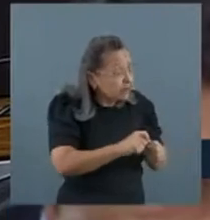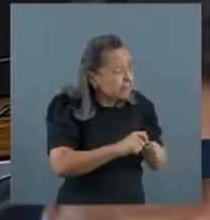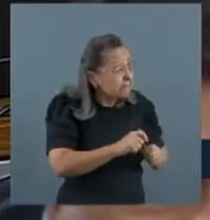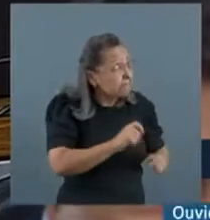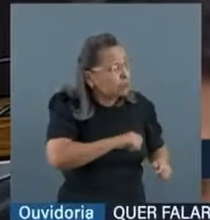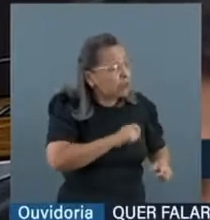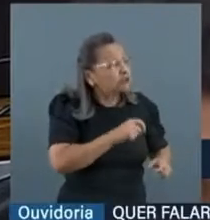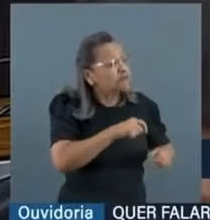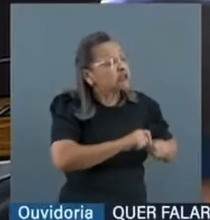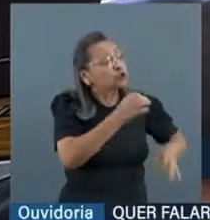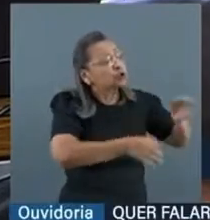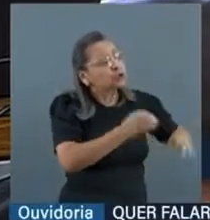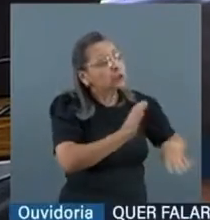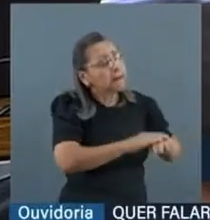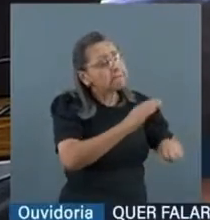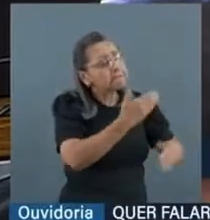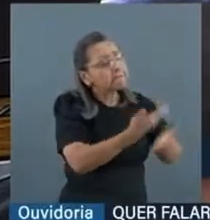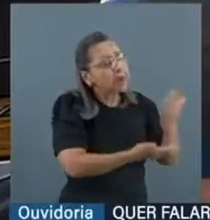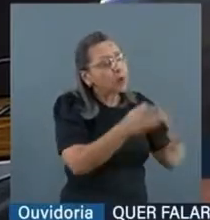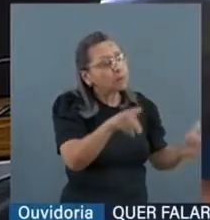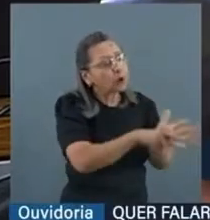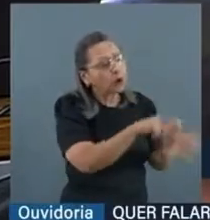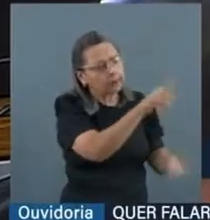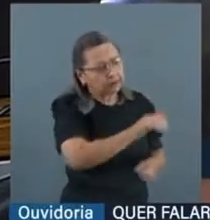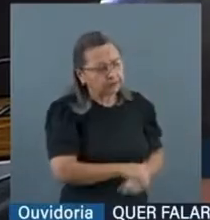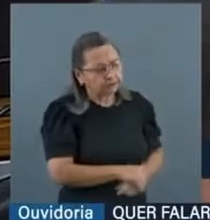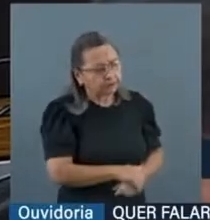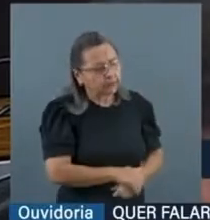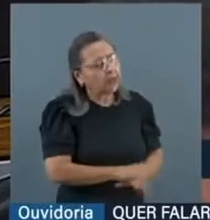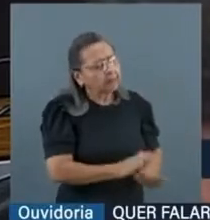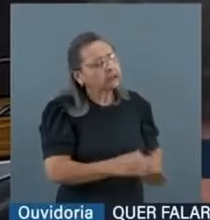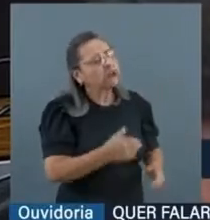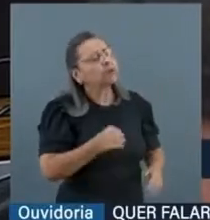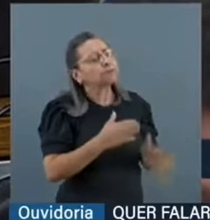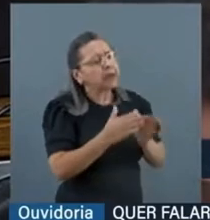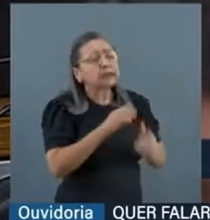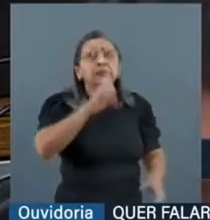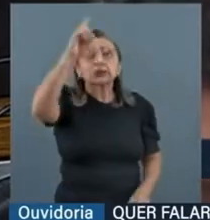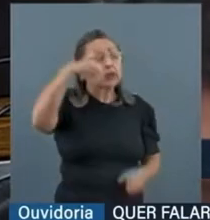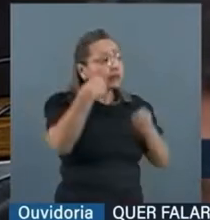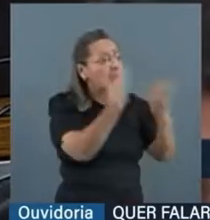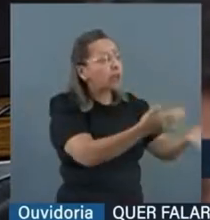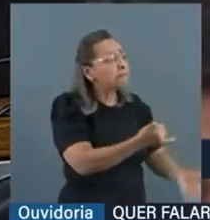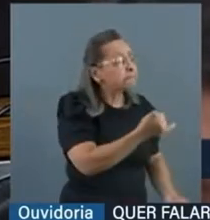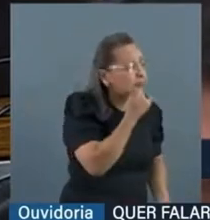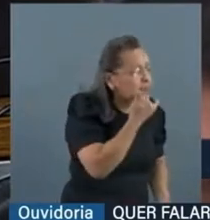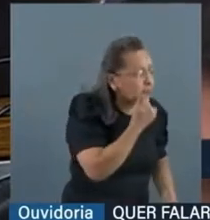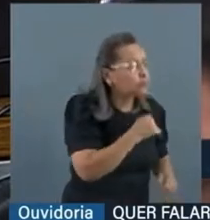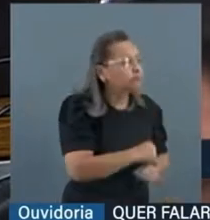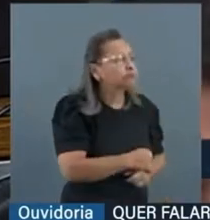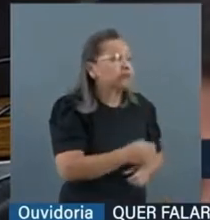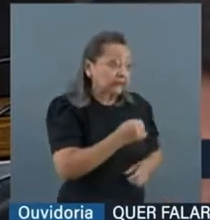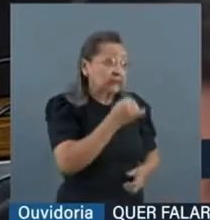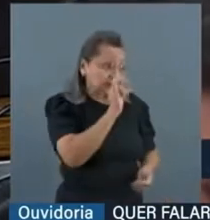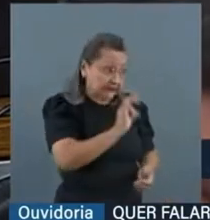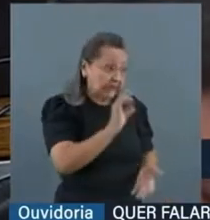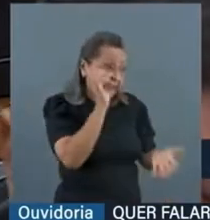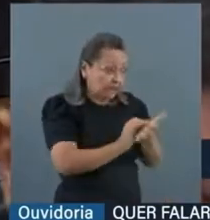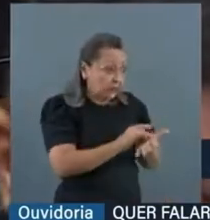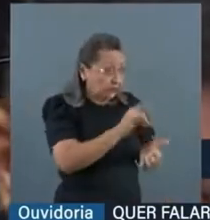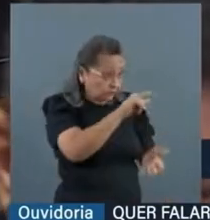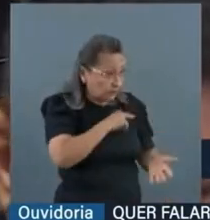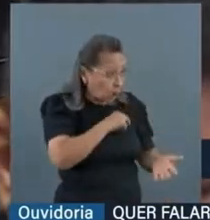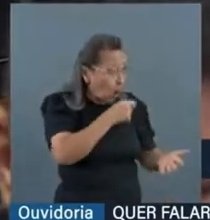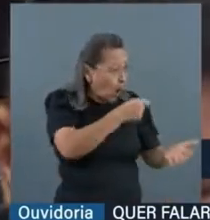eu lhe agradeço Lamento muito peço que Deus lhe perdoe em primeiro lugar e que se realmente o senhor foi forçado